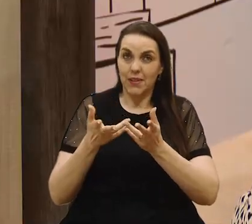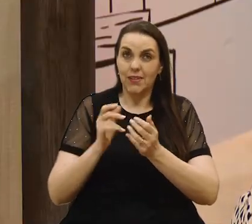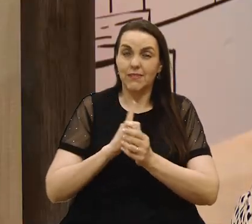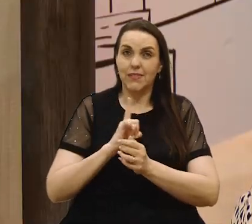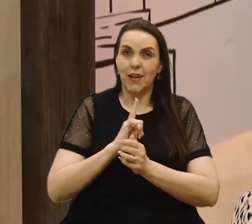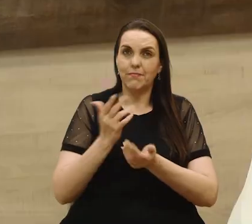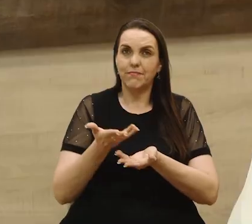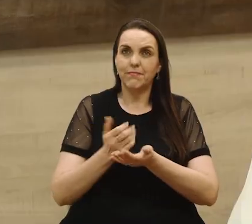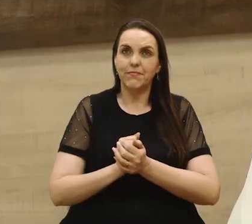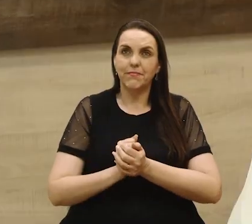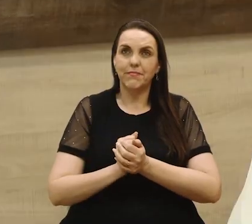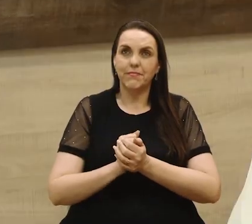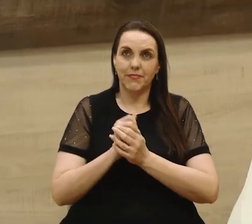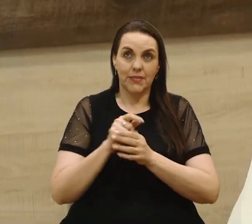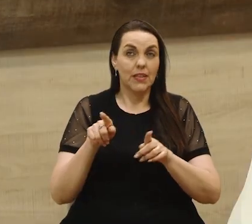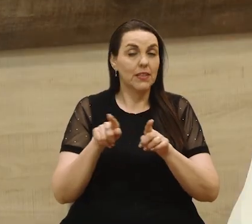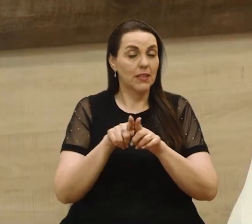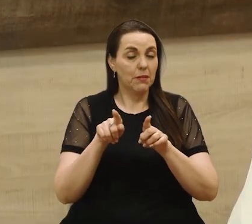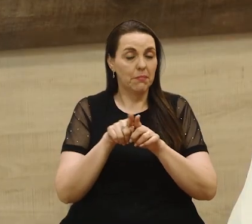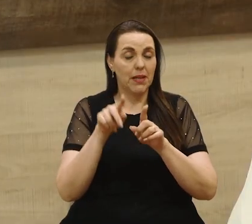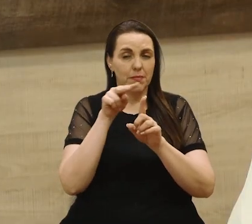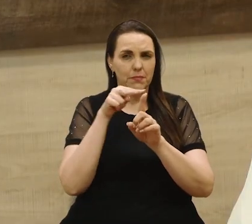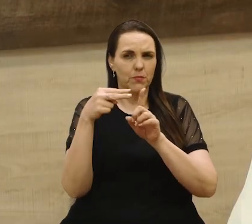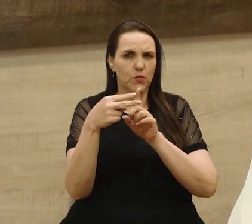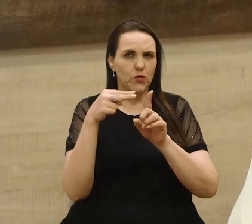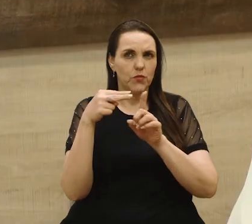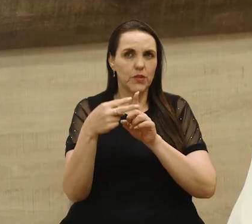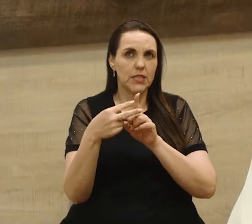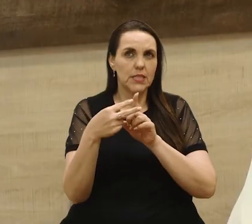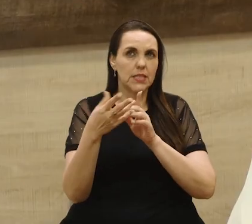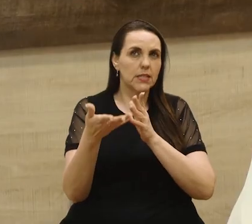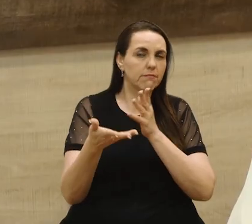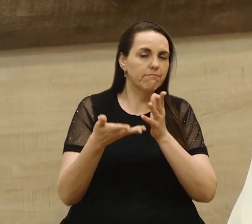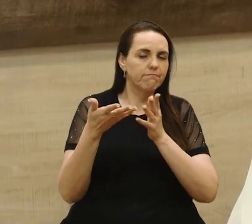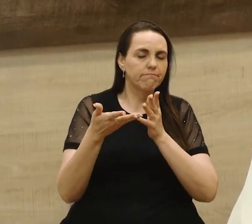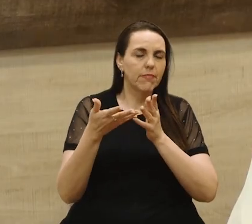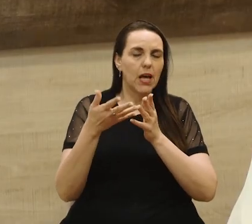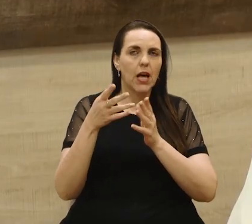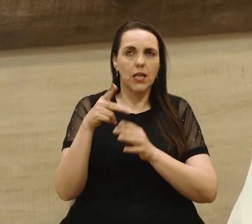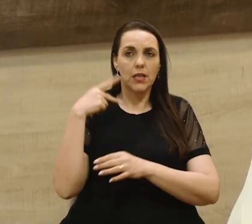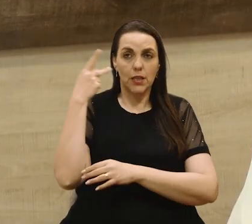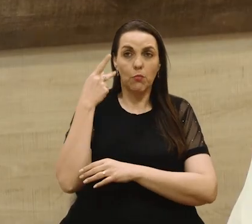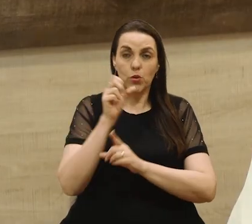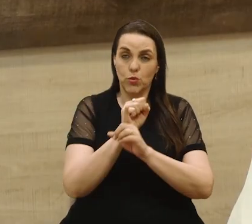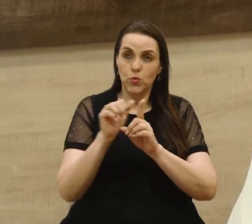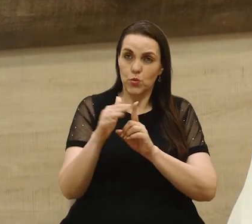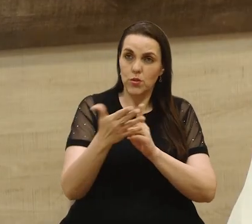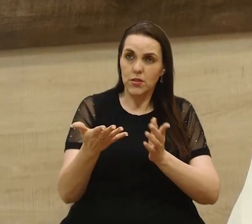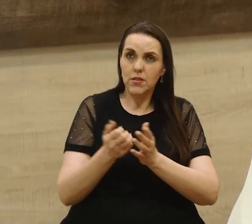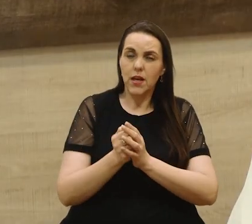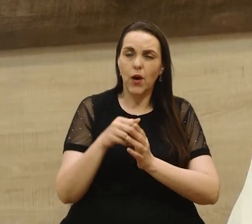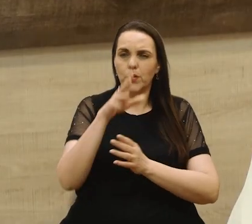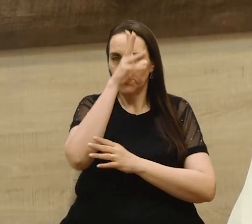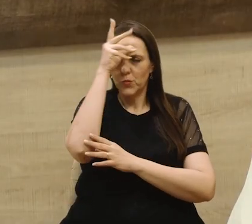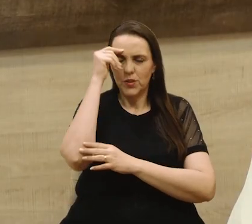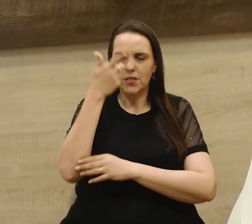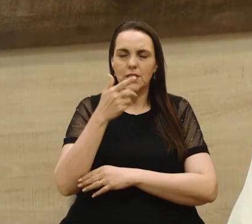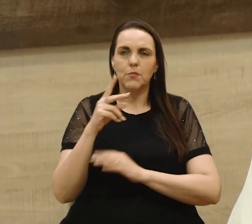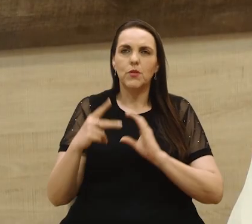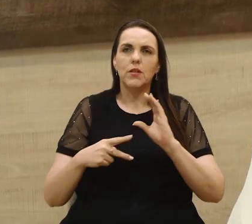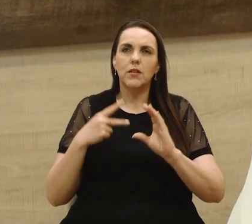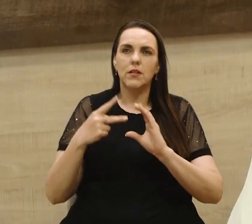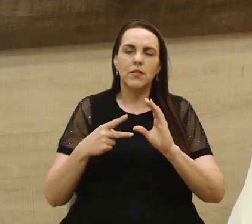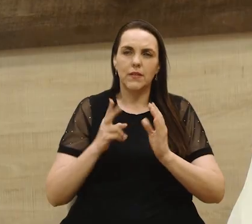que tem sido muito atual, inclusive também do ponto de vista da política social aqui do município